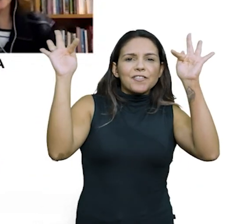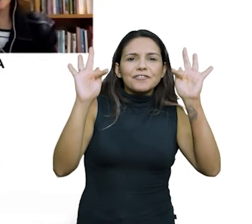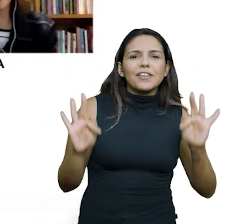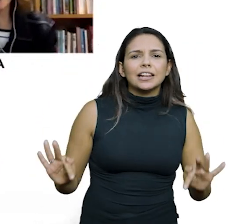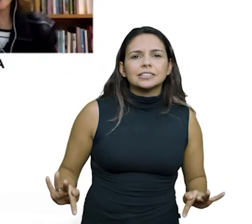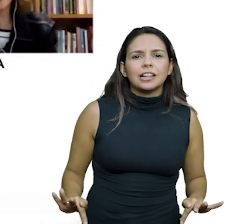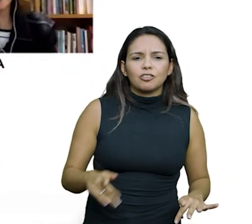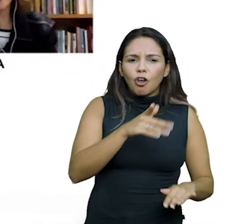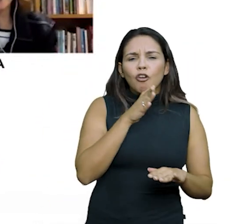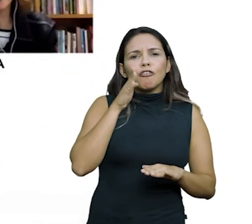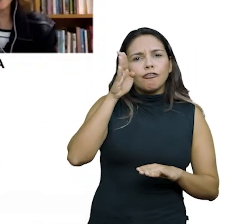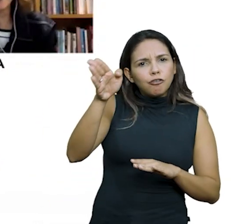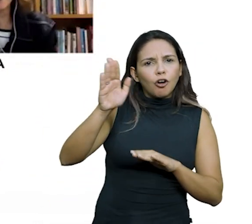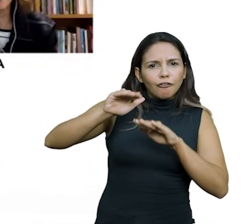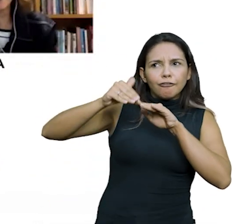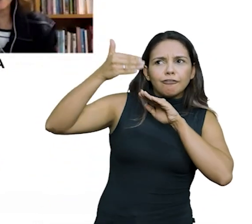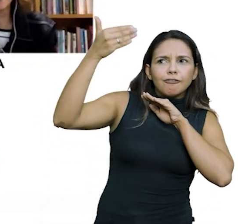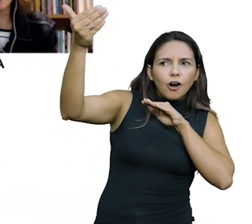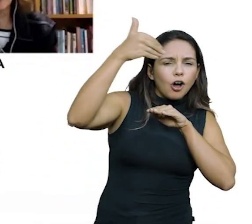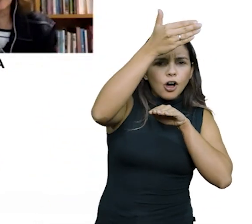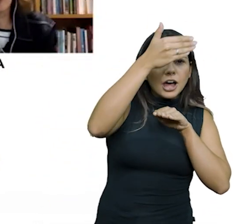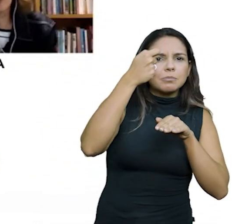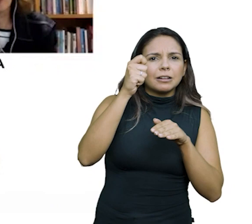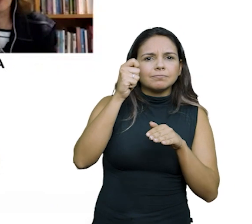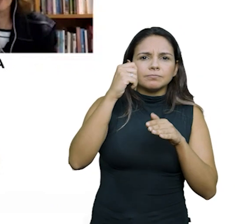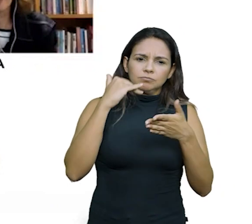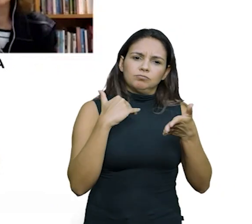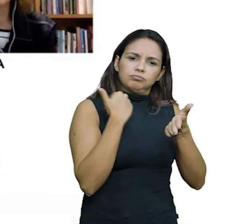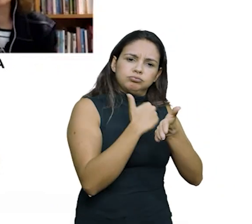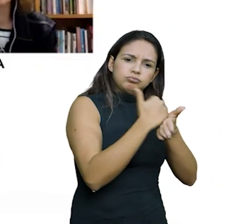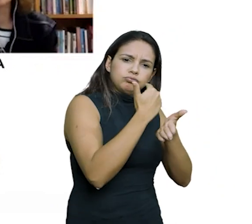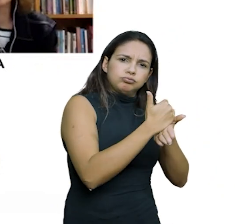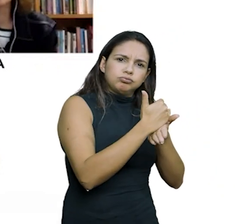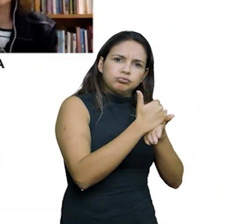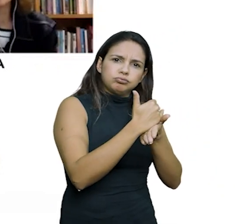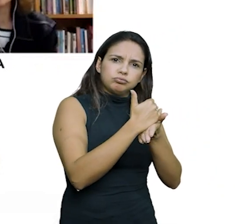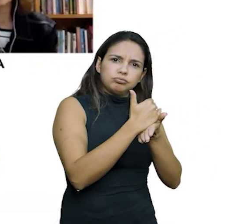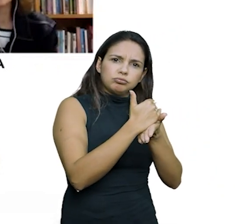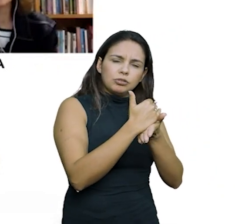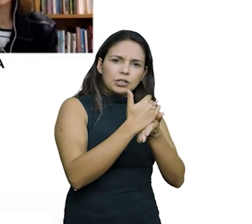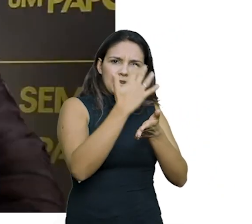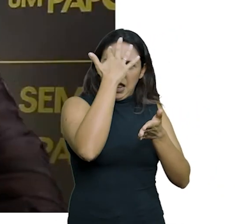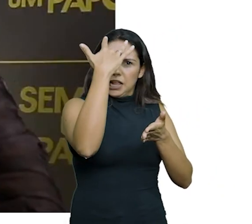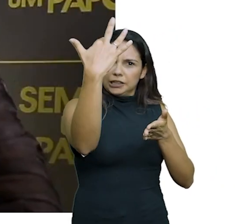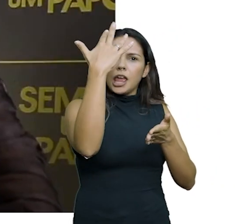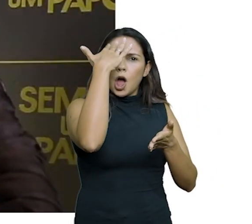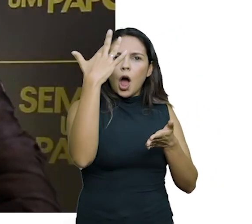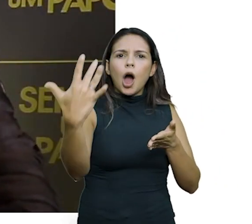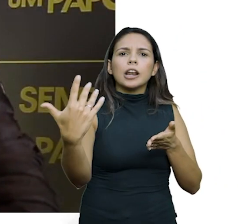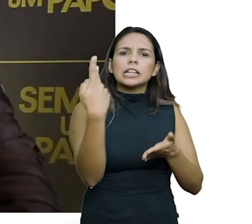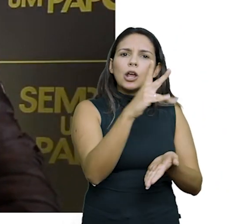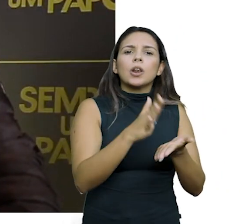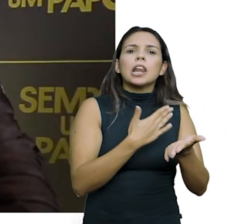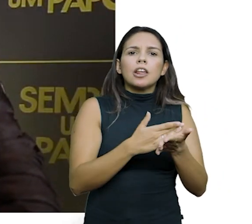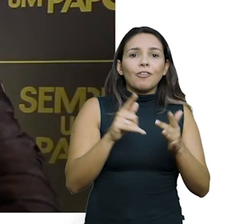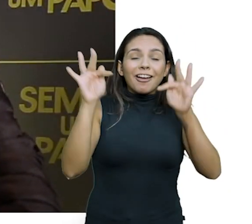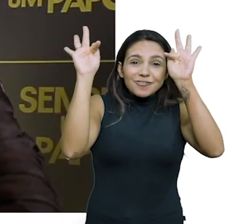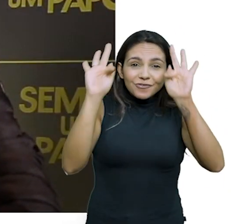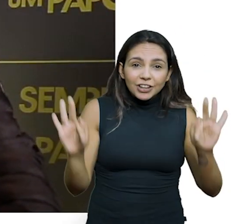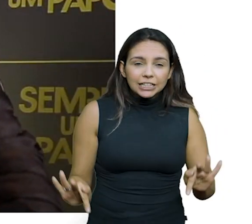né, para estudar as estruturas mesmo teóricas da felicidade para escrever alguns dos seus